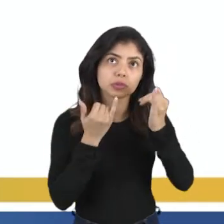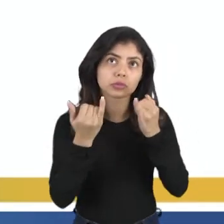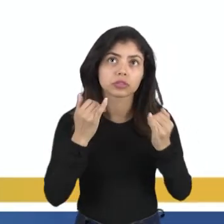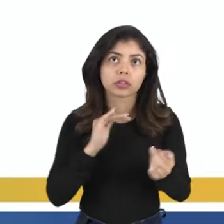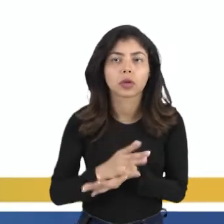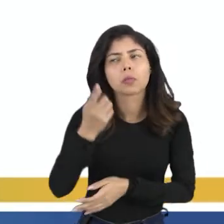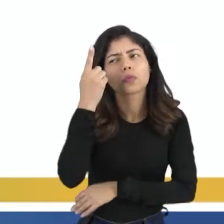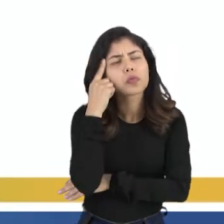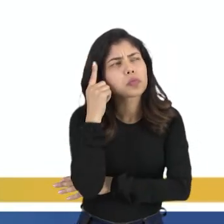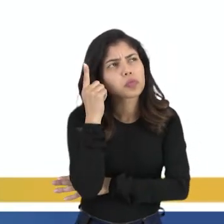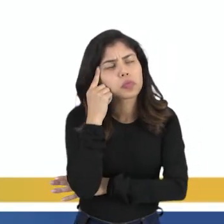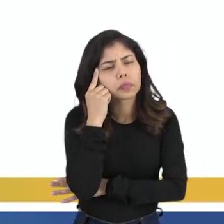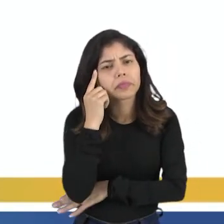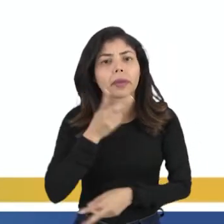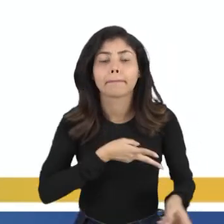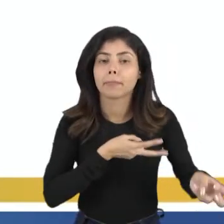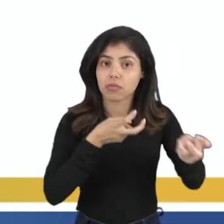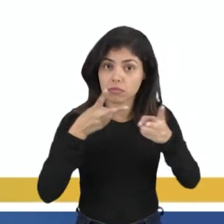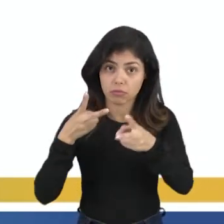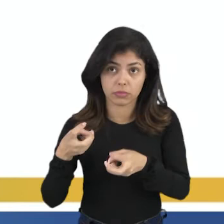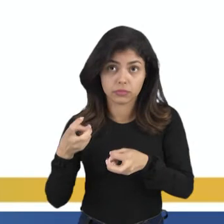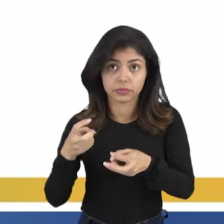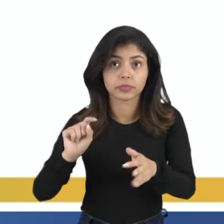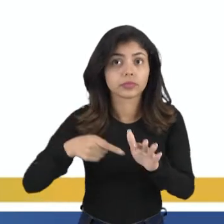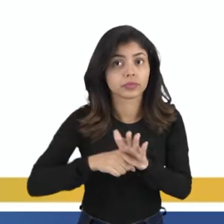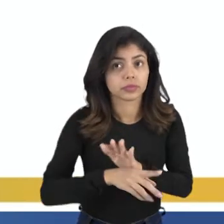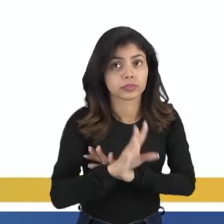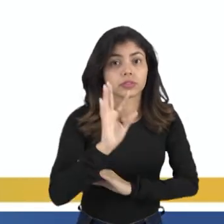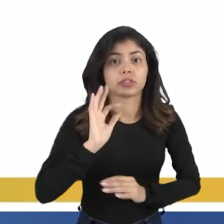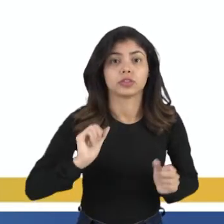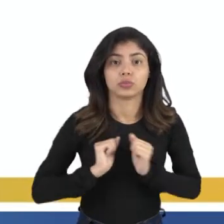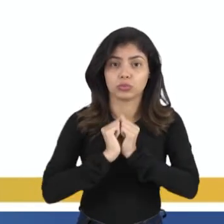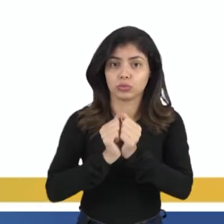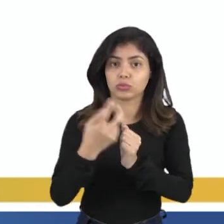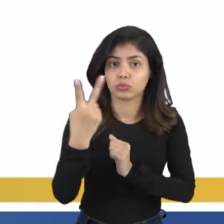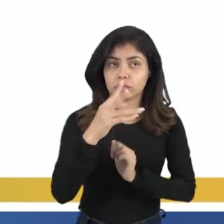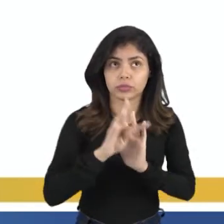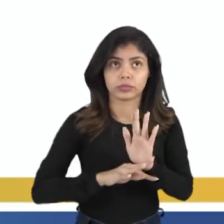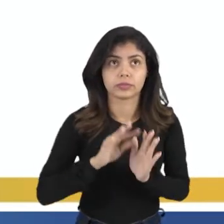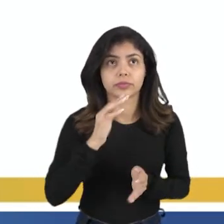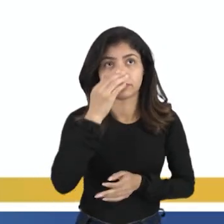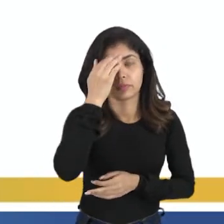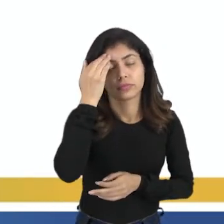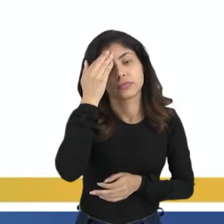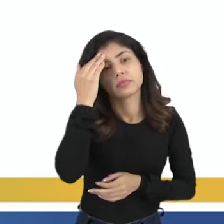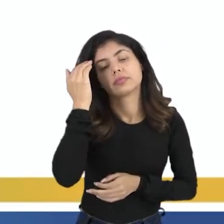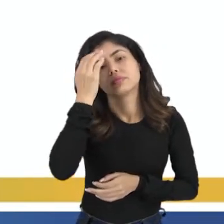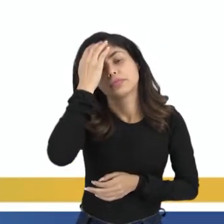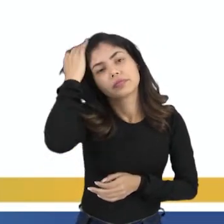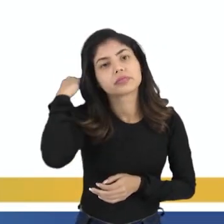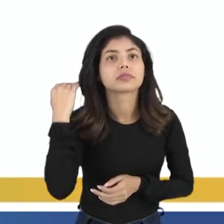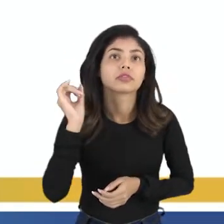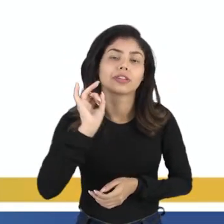informações em sua memória para perceber a intertextualidade. Essa letra A ela não é a